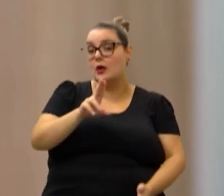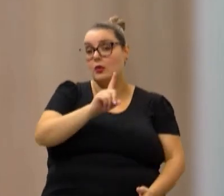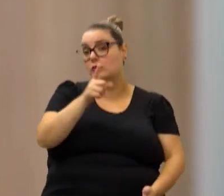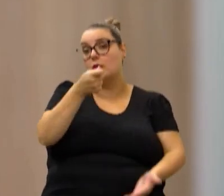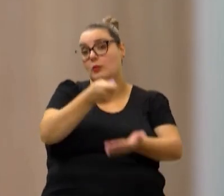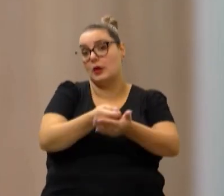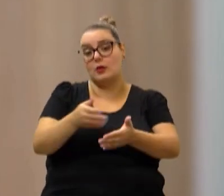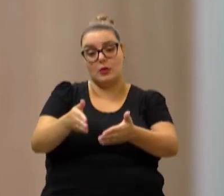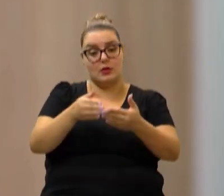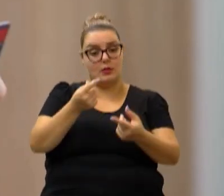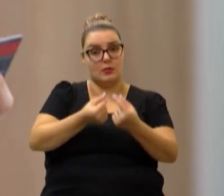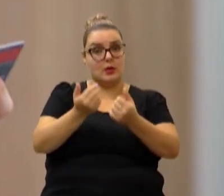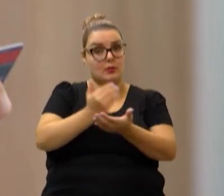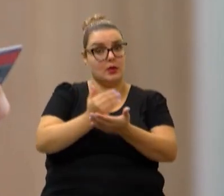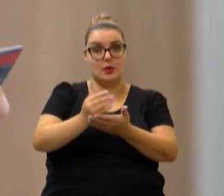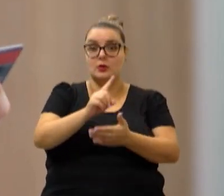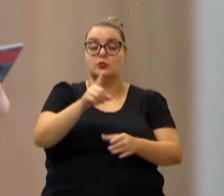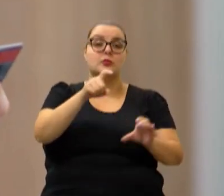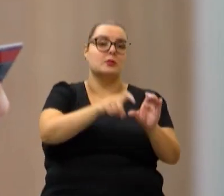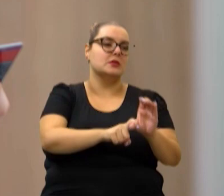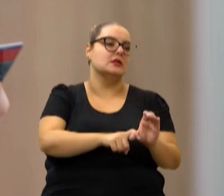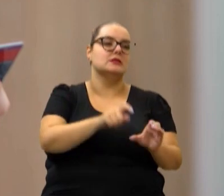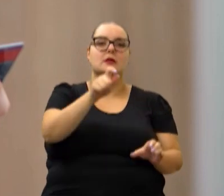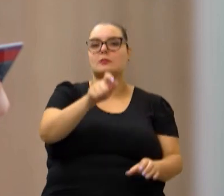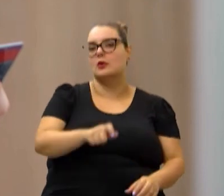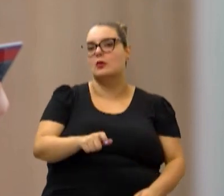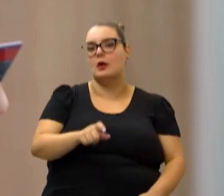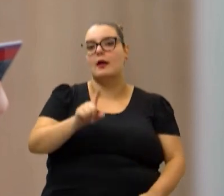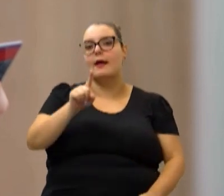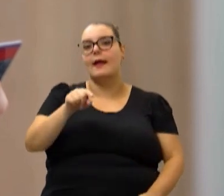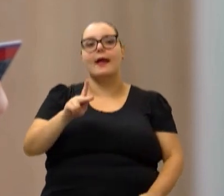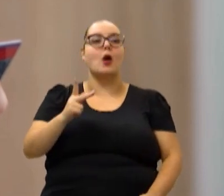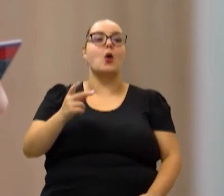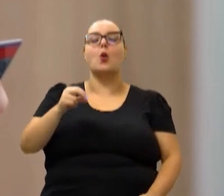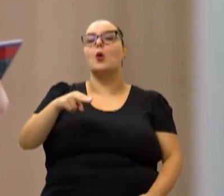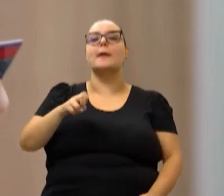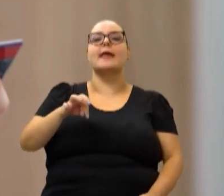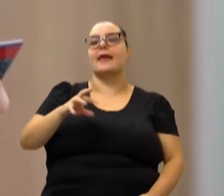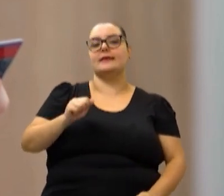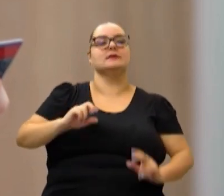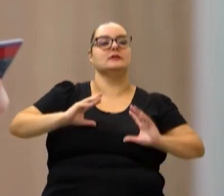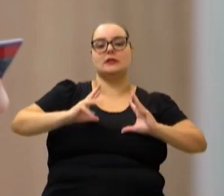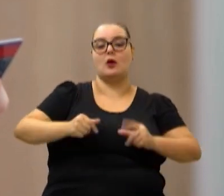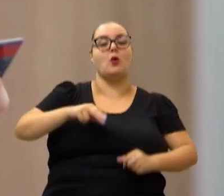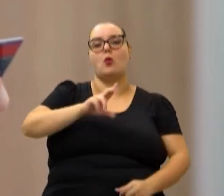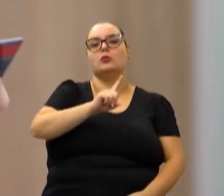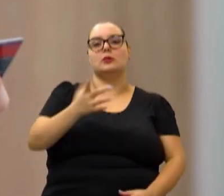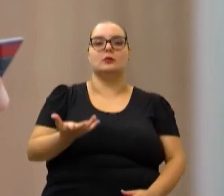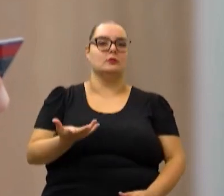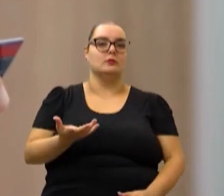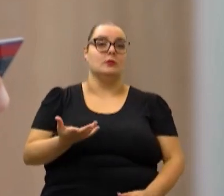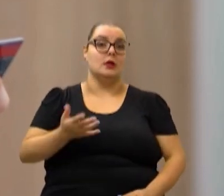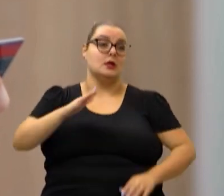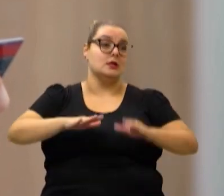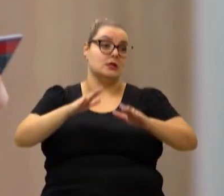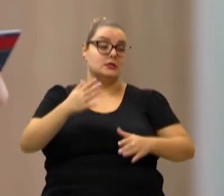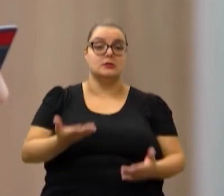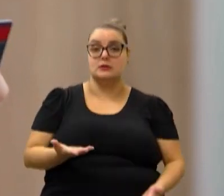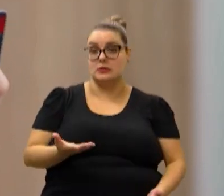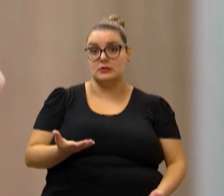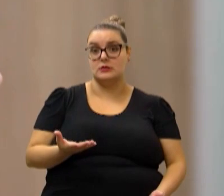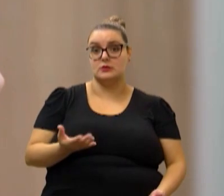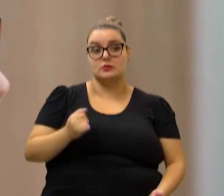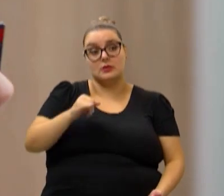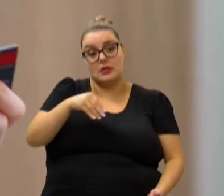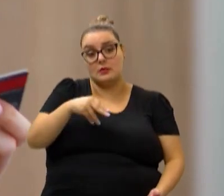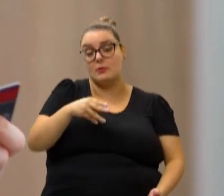pagar ou não pagar um empréstimo, às vezes não depende também só se a pessoa é honesta ou não. Às vezes, imprevistos acontecem. Uma enchente, a